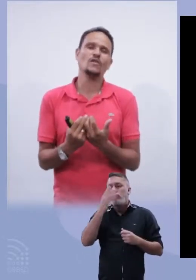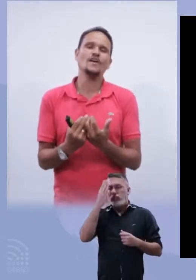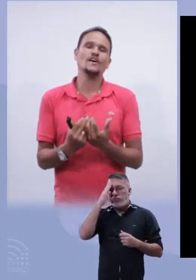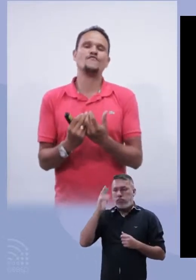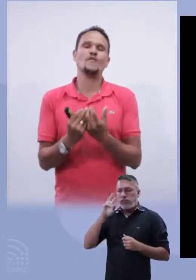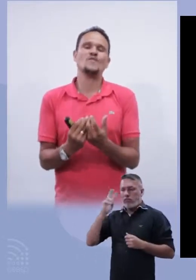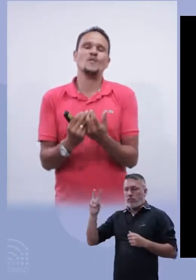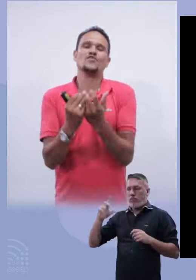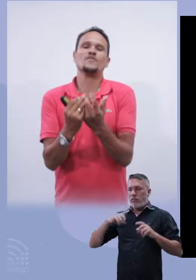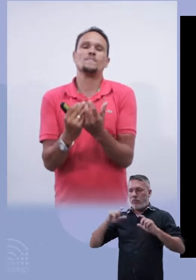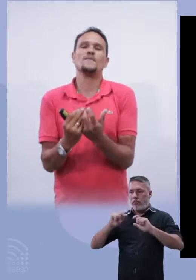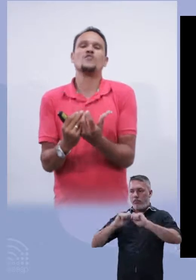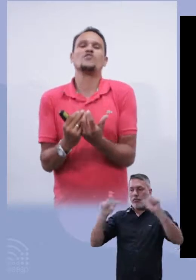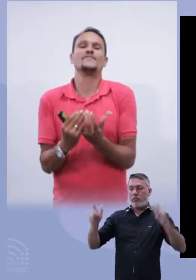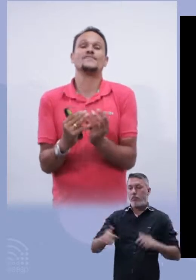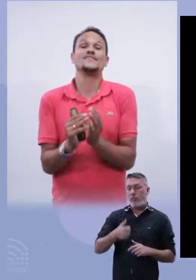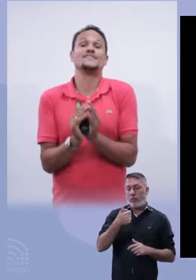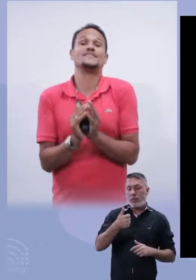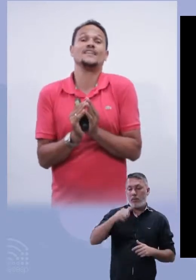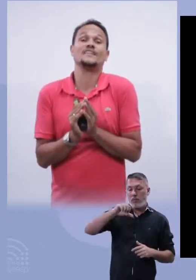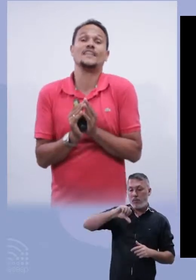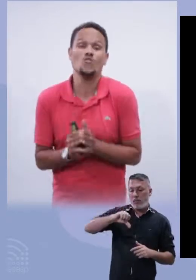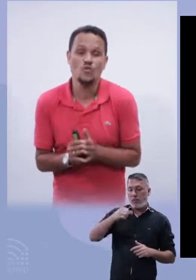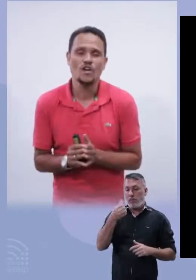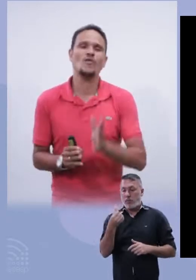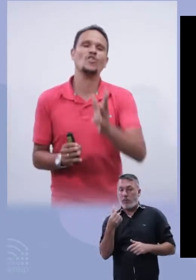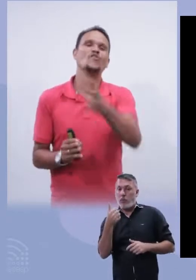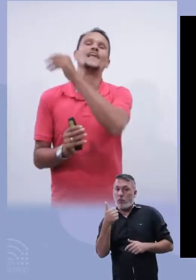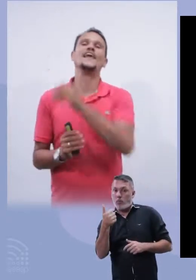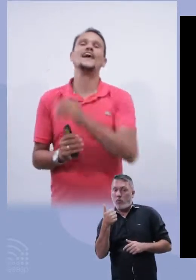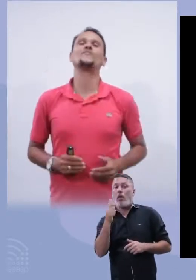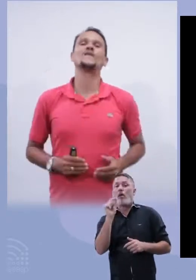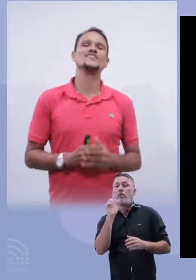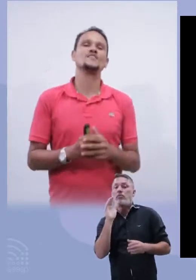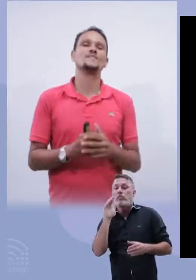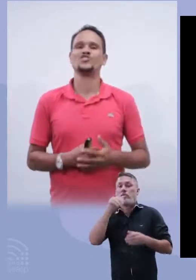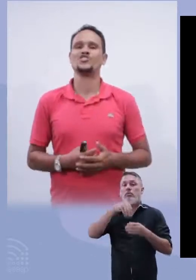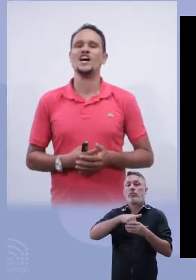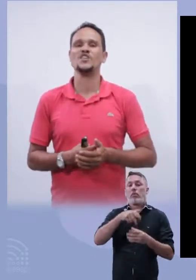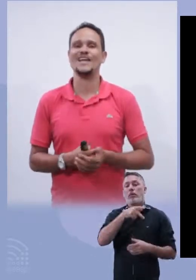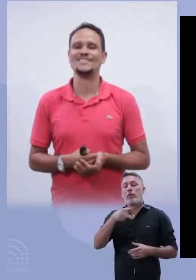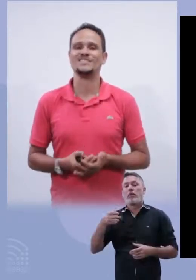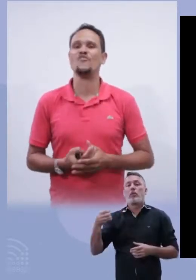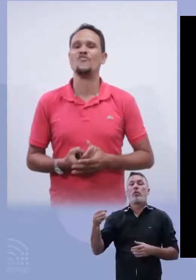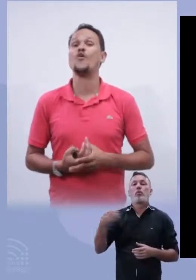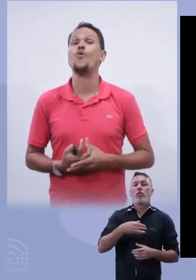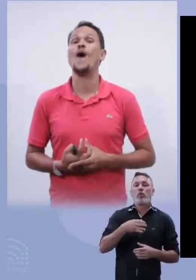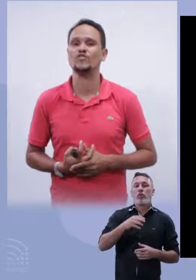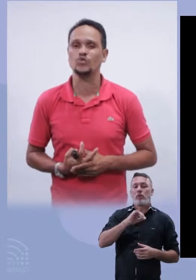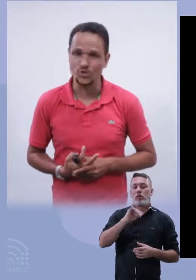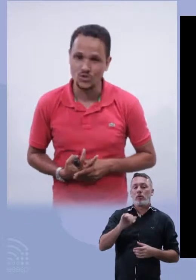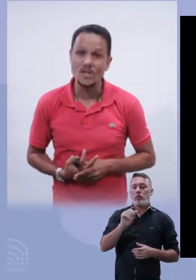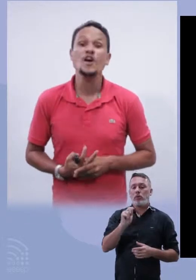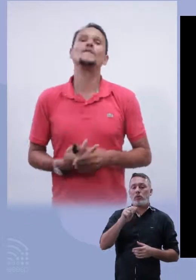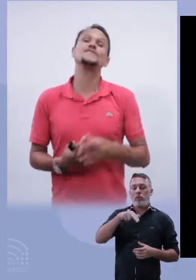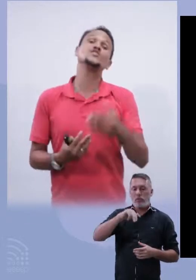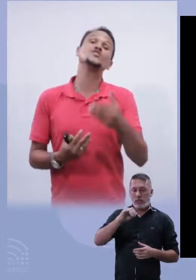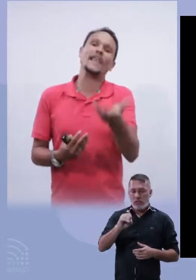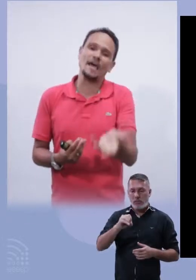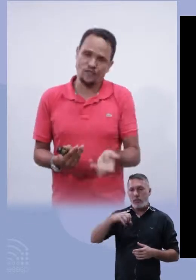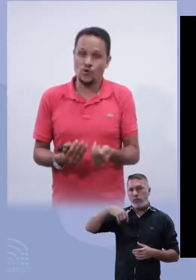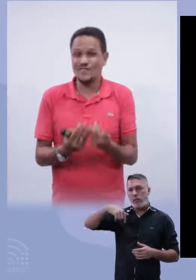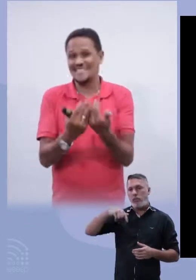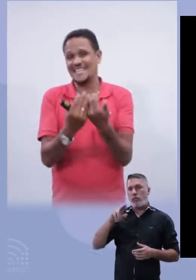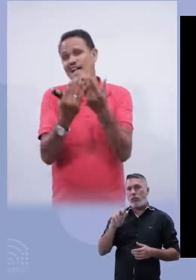aqui comigo e vamos para o ano de 1961, quando foi eleito um presidente chamado Jânio da Silva Quadros. Um